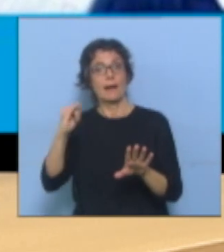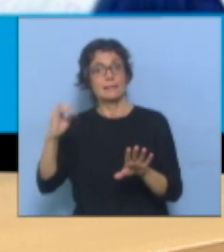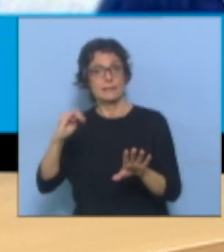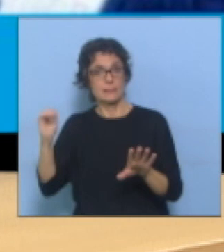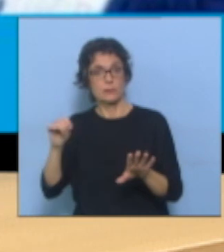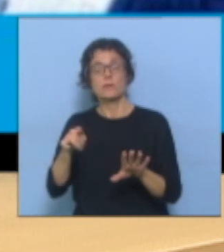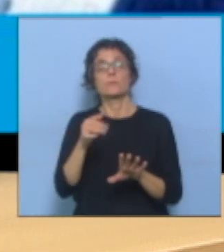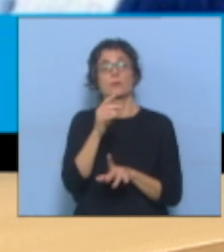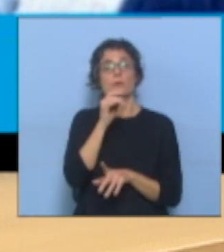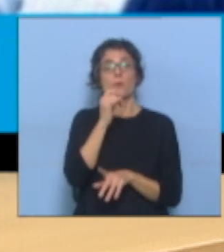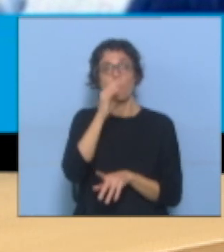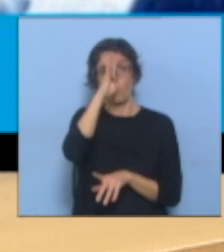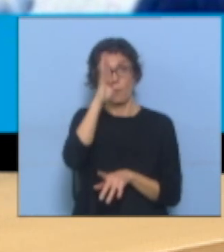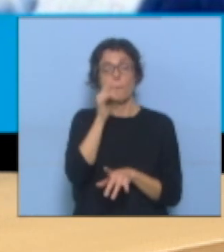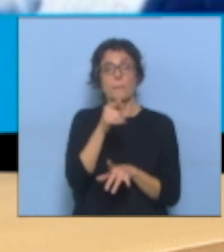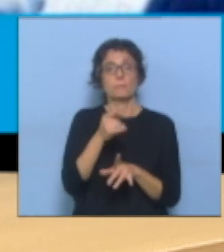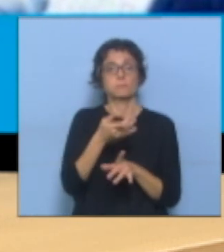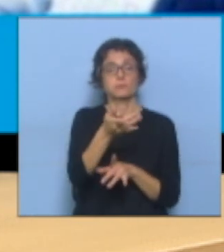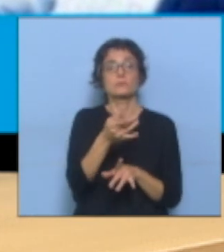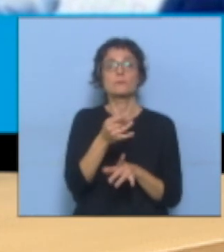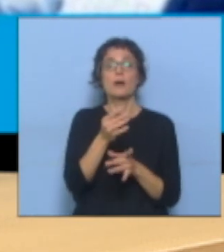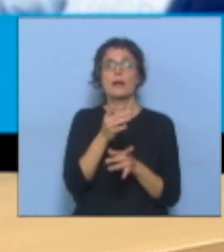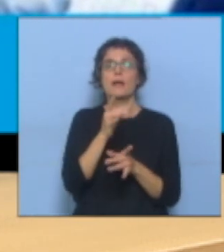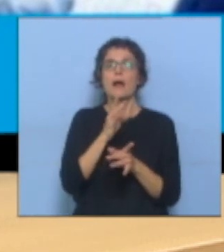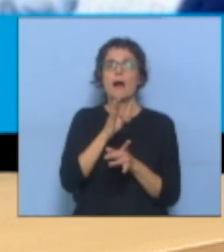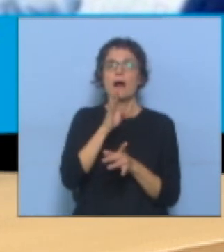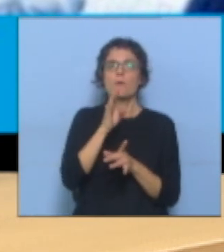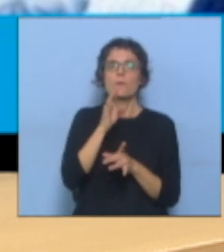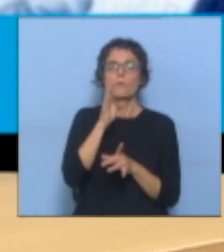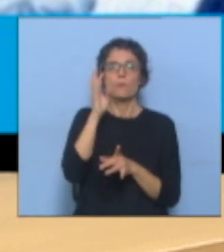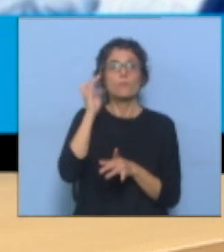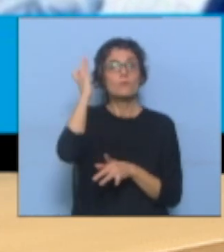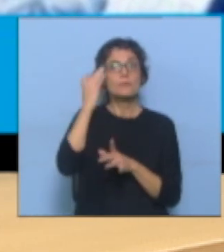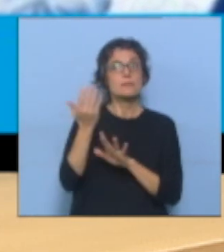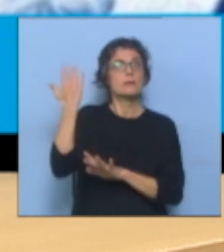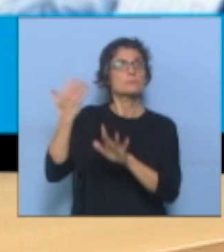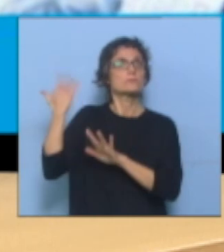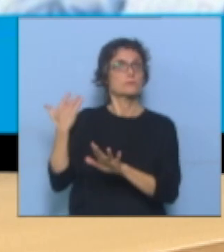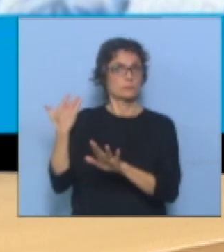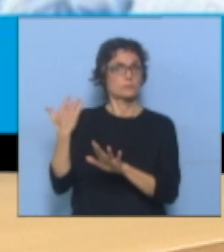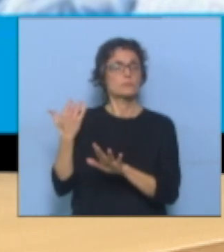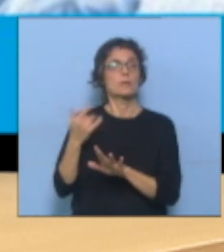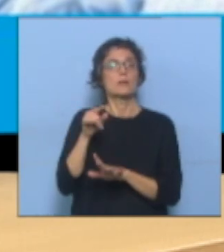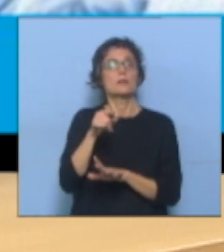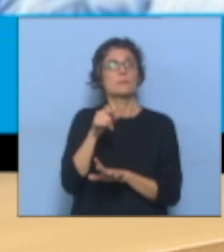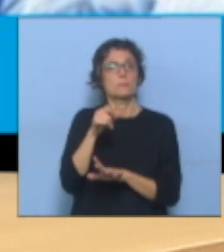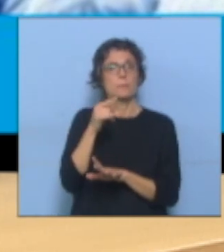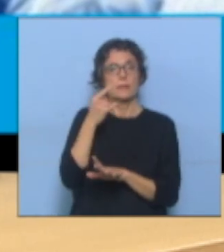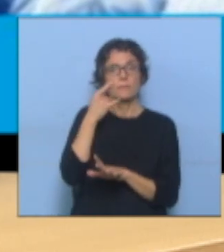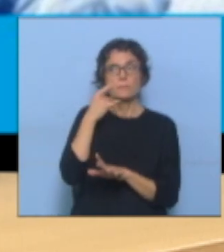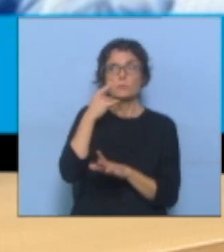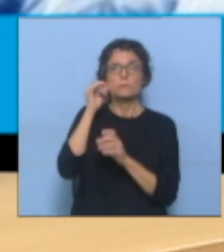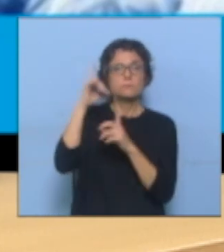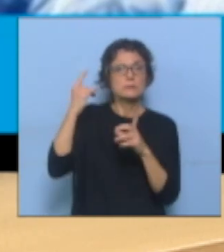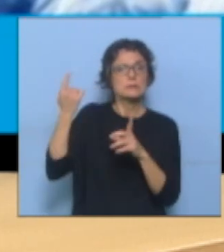século XII, XIII, buscar a sabedoria para reformular, refundar,